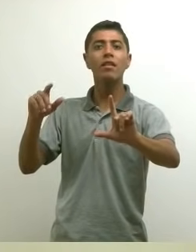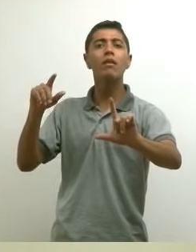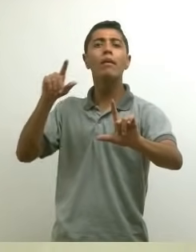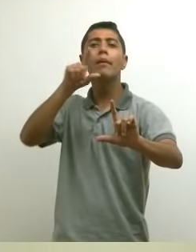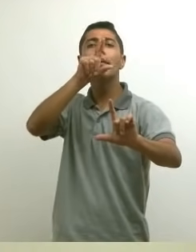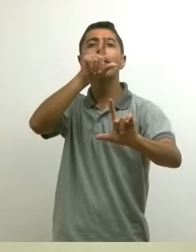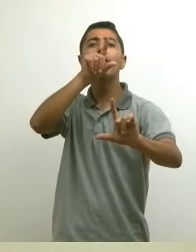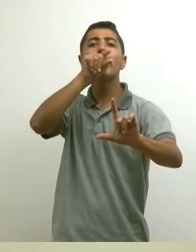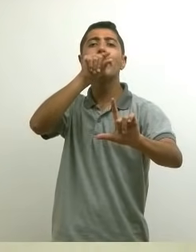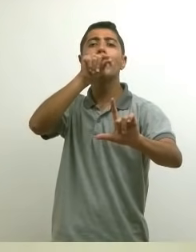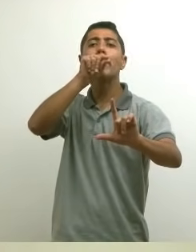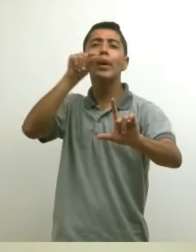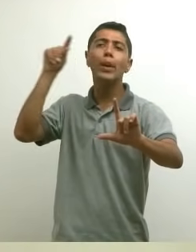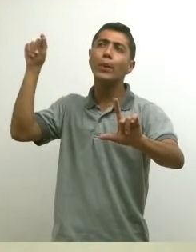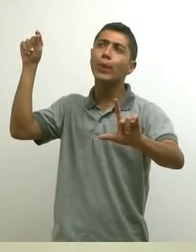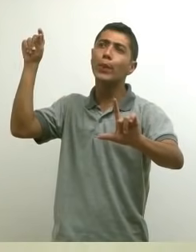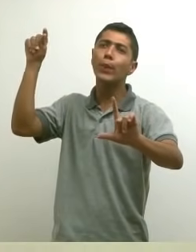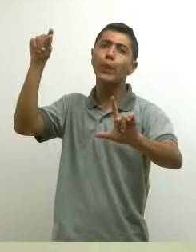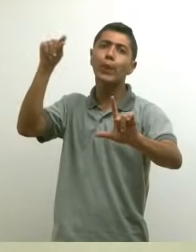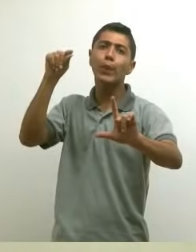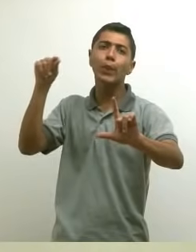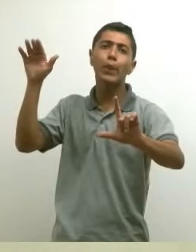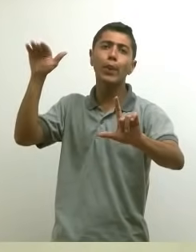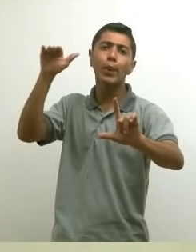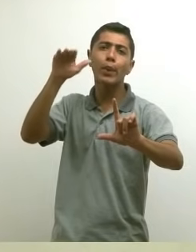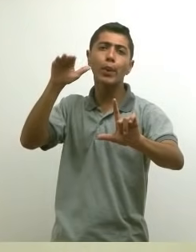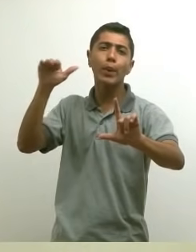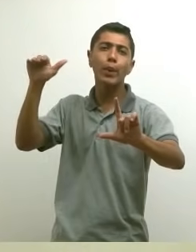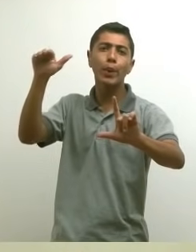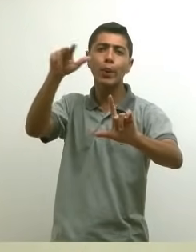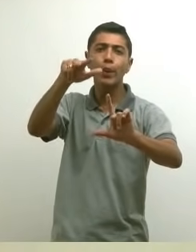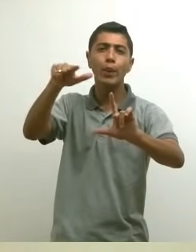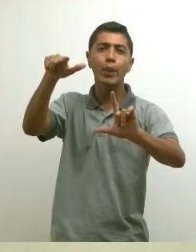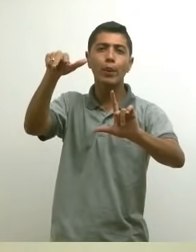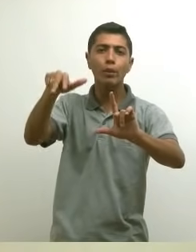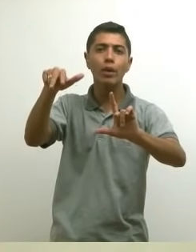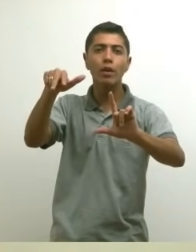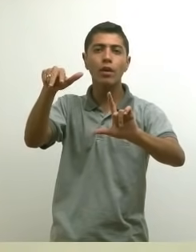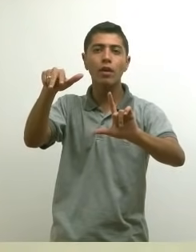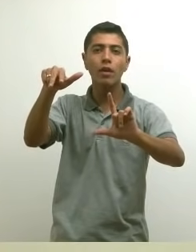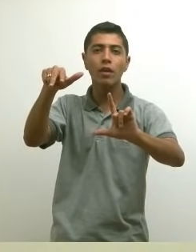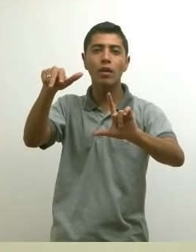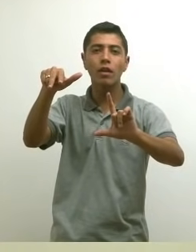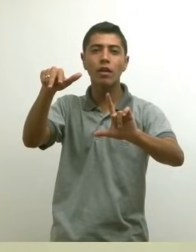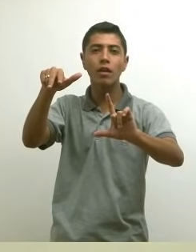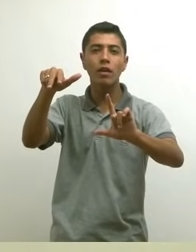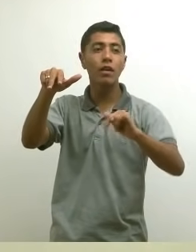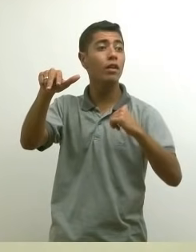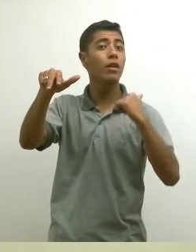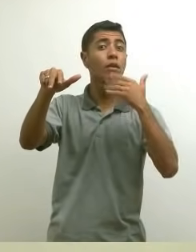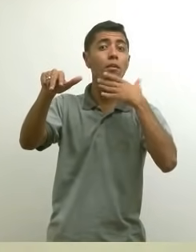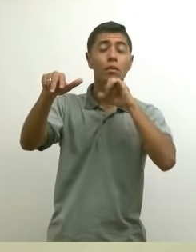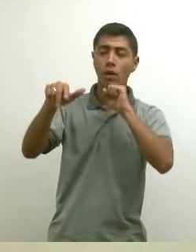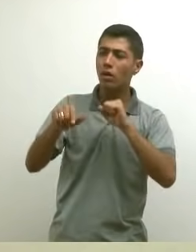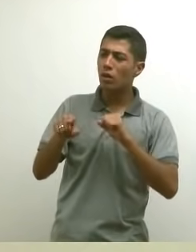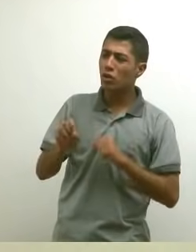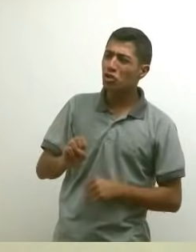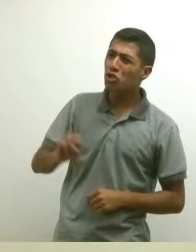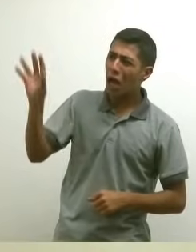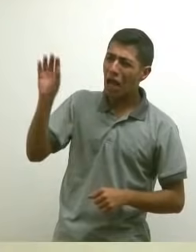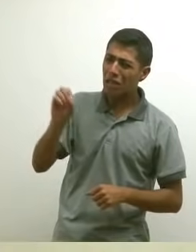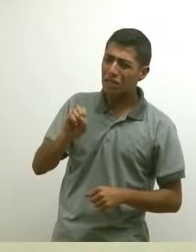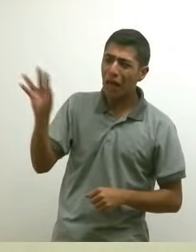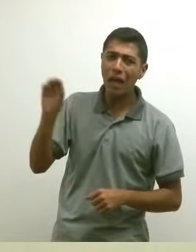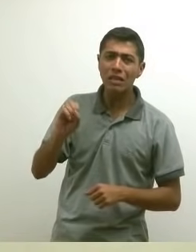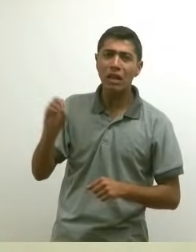real e ao mesmo tempo mostra passarinho aparecendo na tela aí a mãe dá bronca nele mas a gente está no acampamento pode ter passado